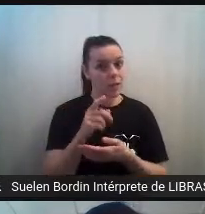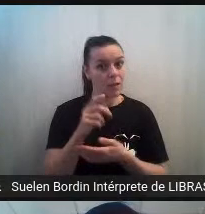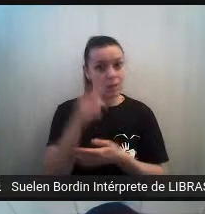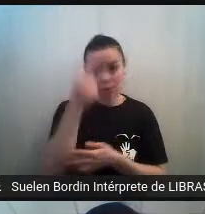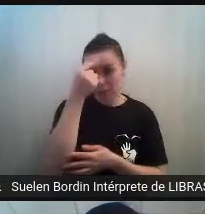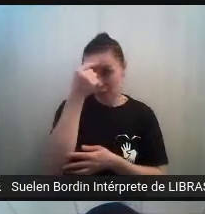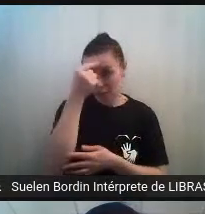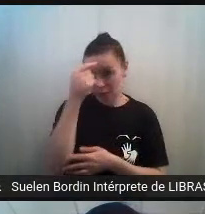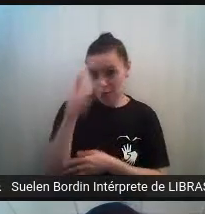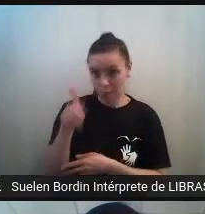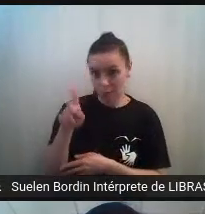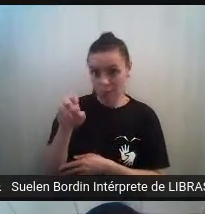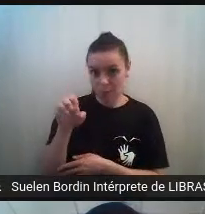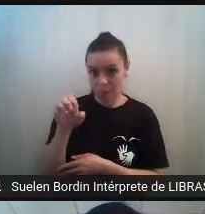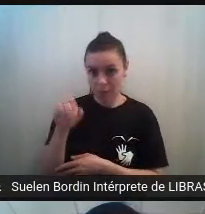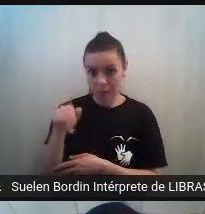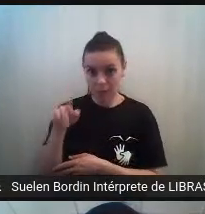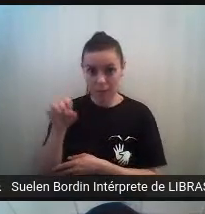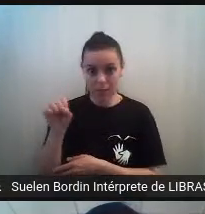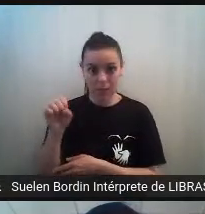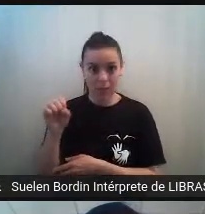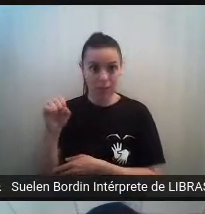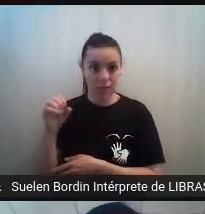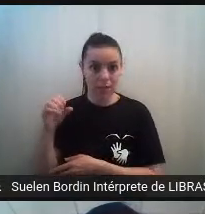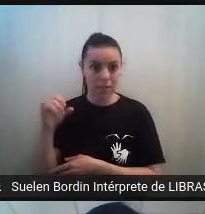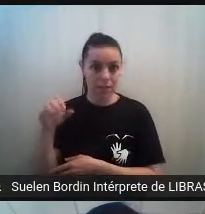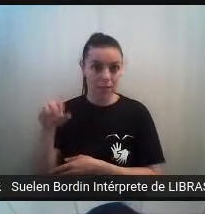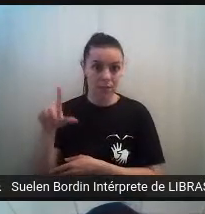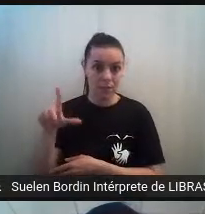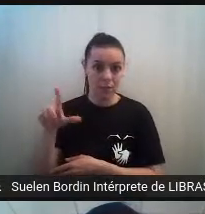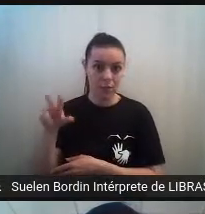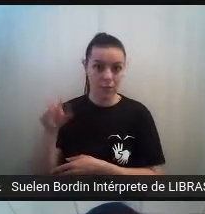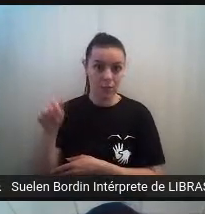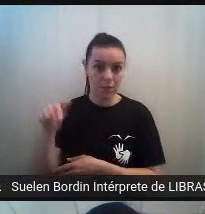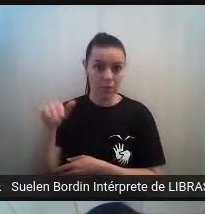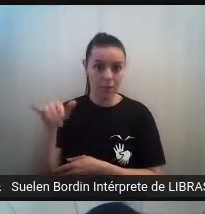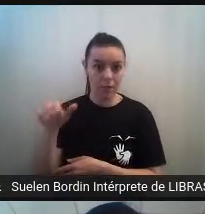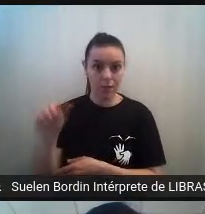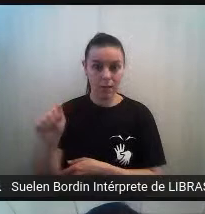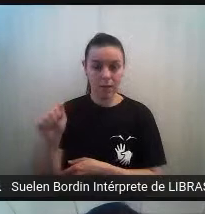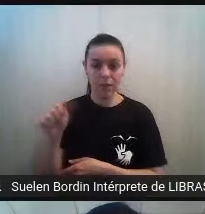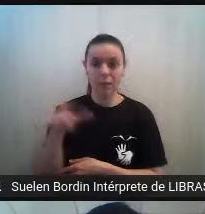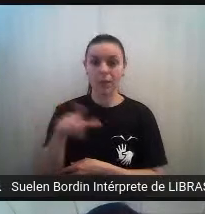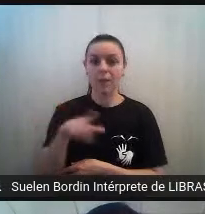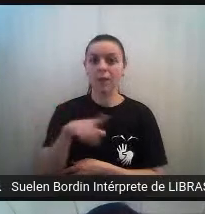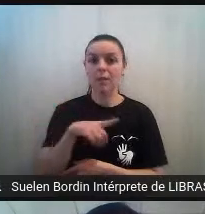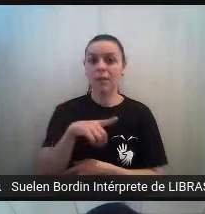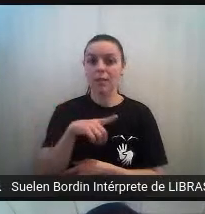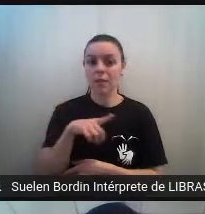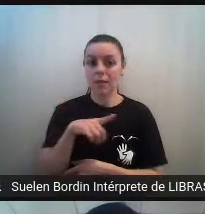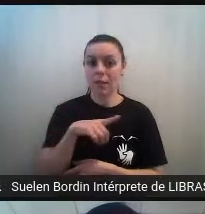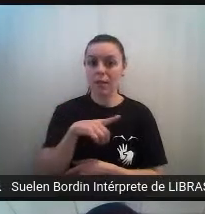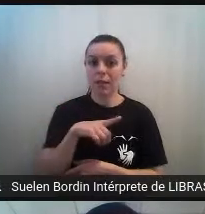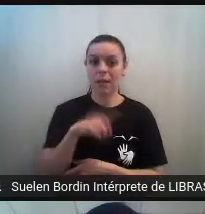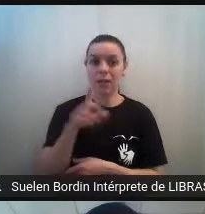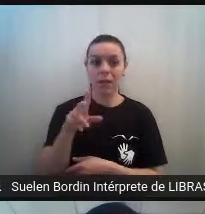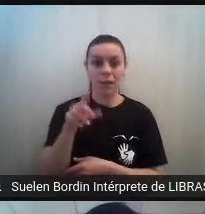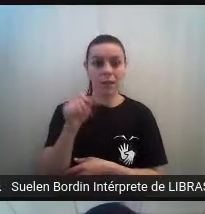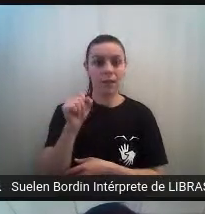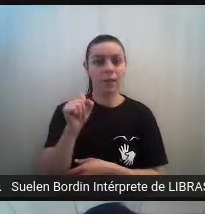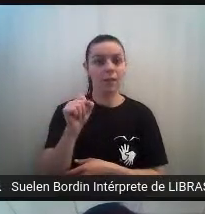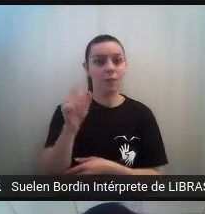que é concedido aos alunos que têm um desempenho acadêmico excepcional e são considerados promessa intelectual.